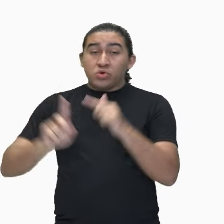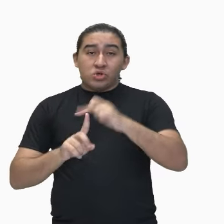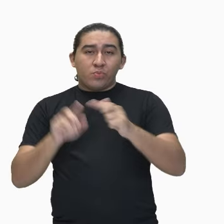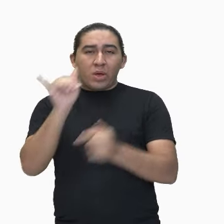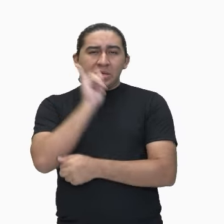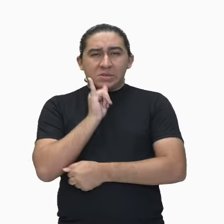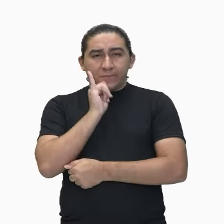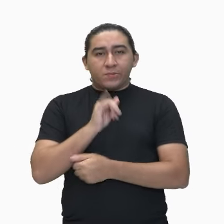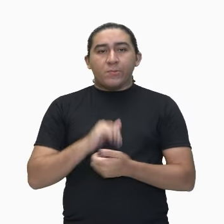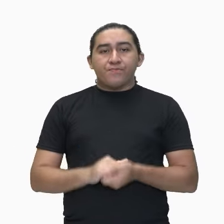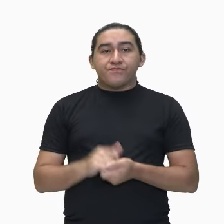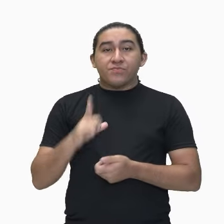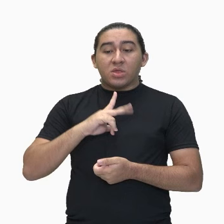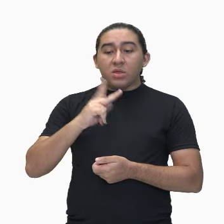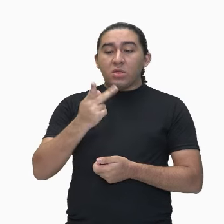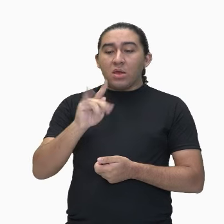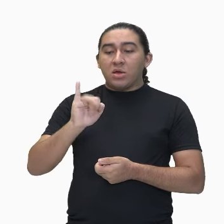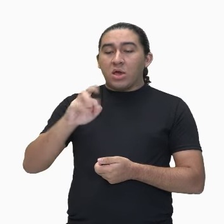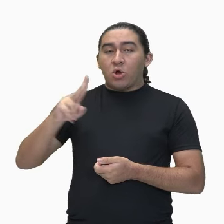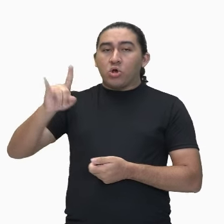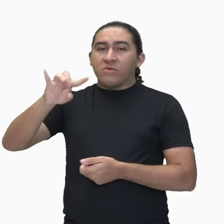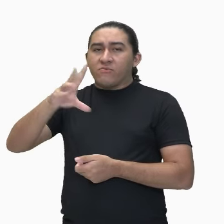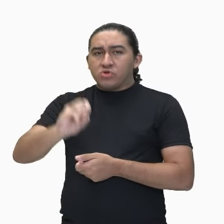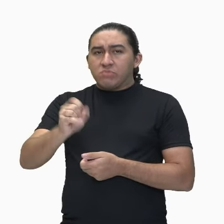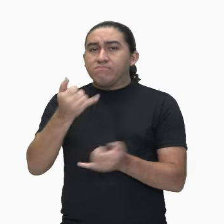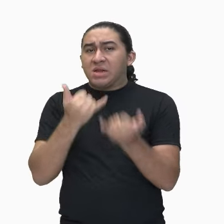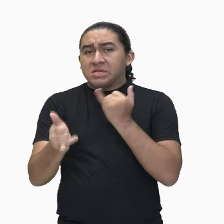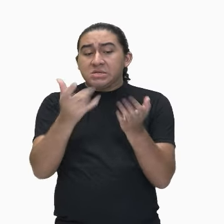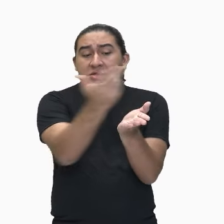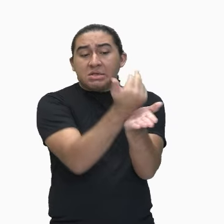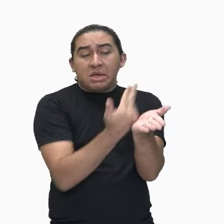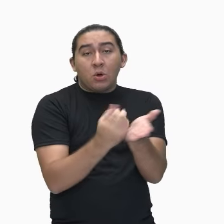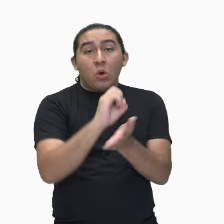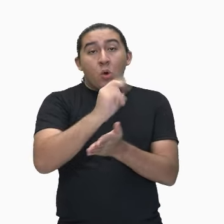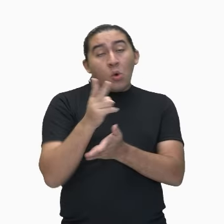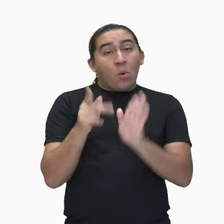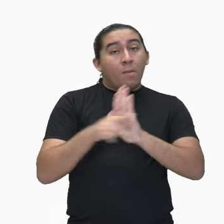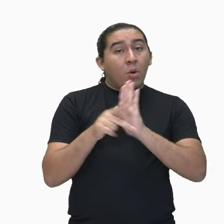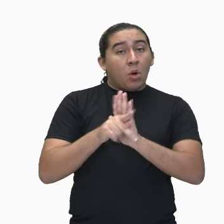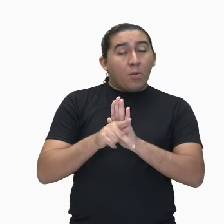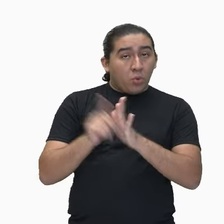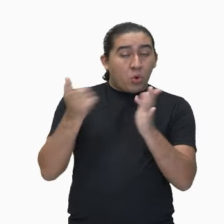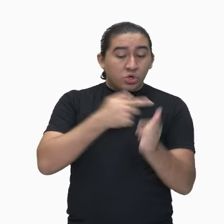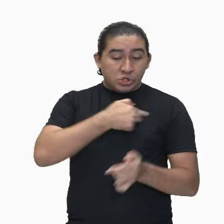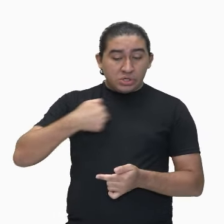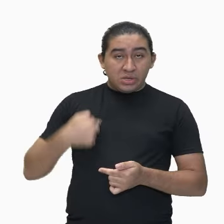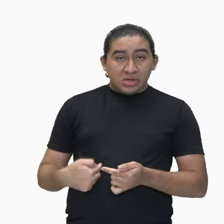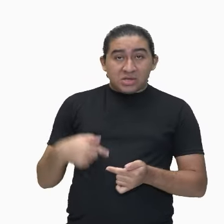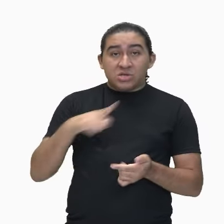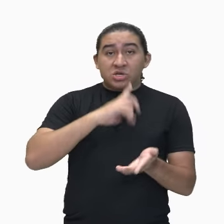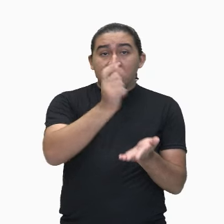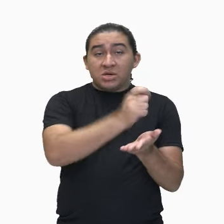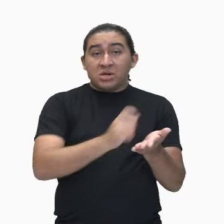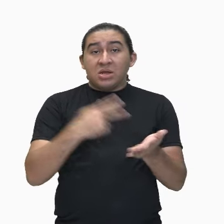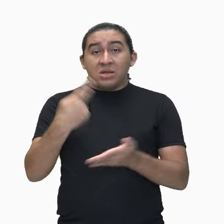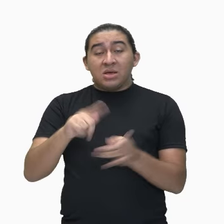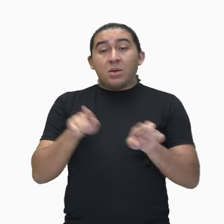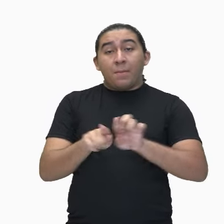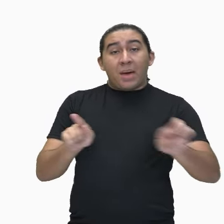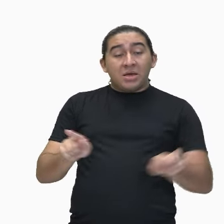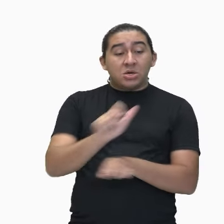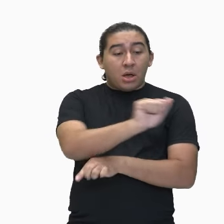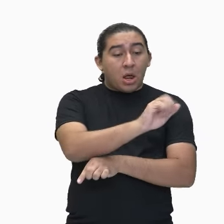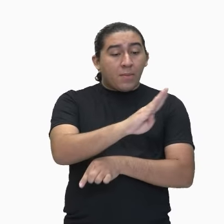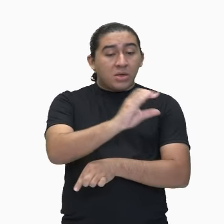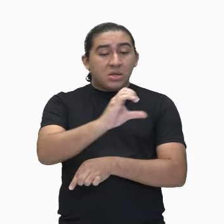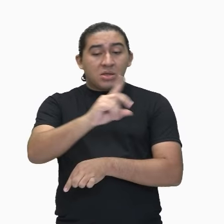exemplo os hieróglifos dos egípcios ou os ideogramas dos chineses. A escrita alfabética, ela não